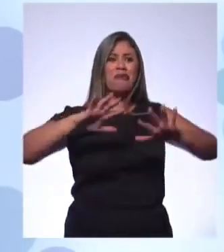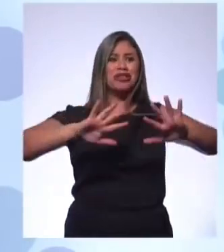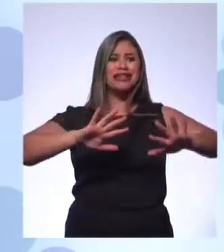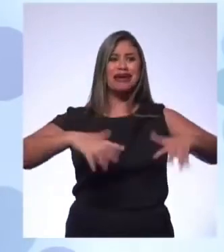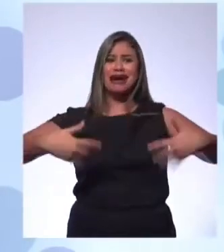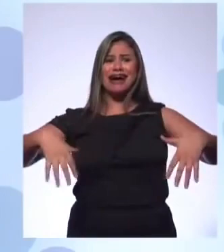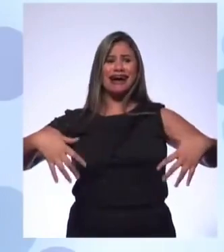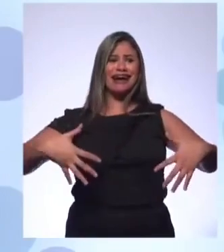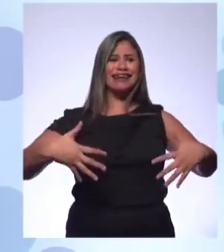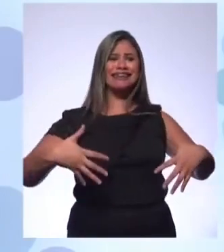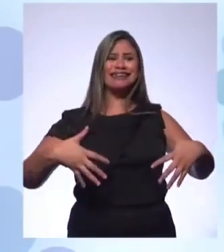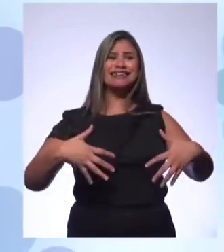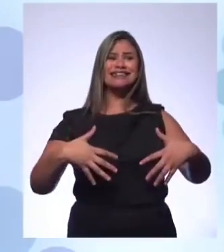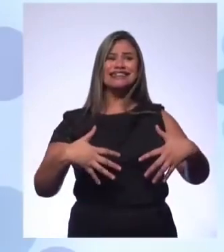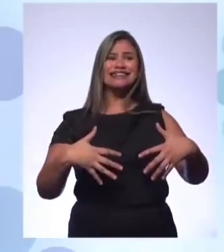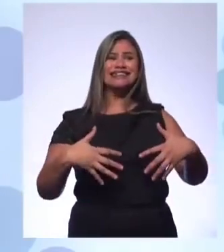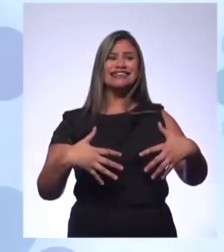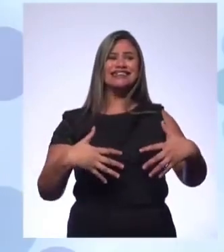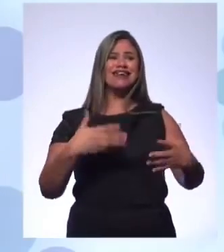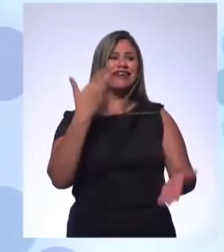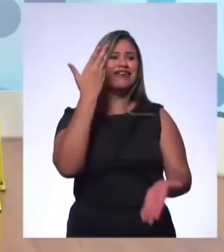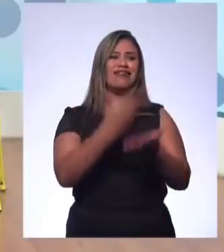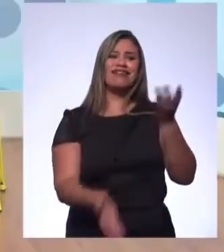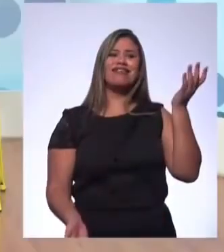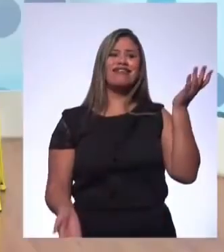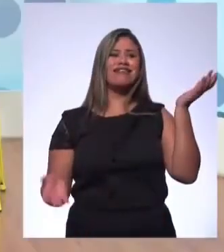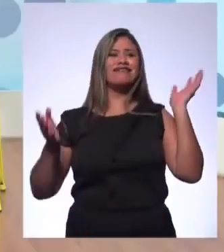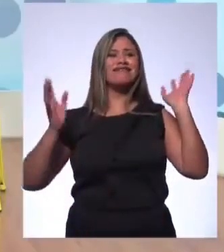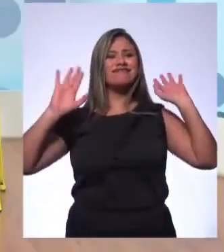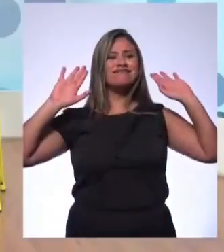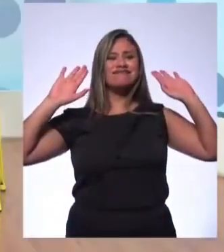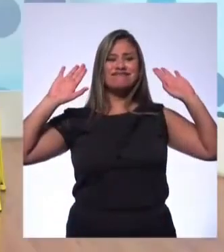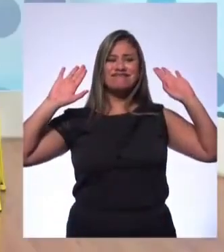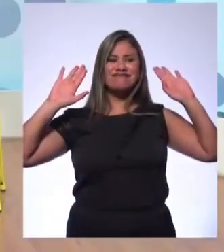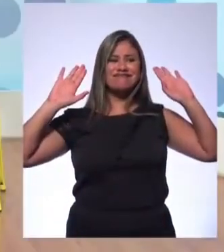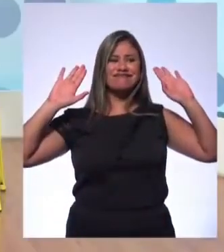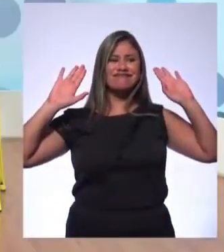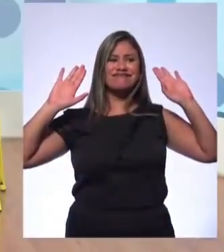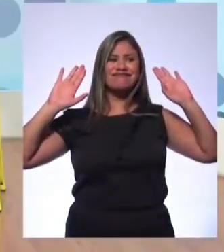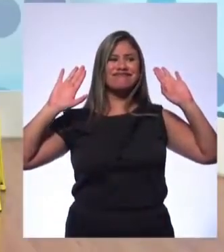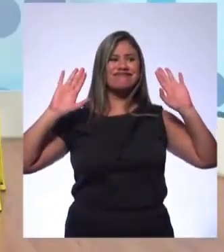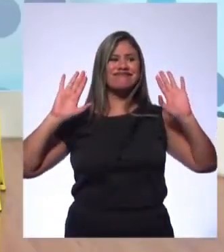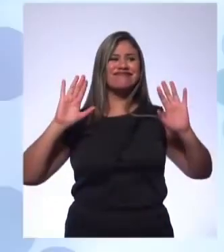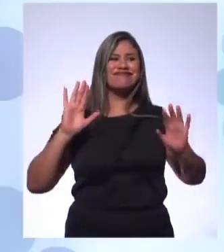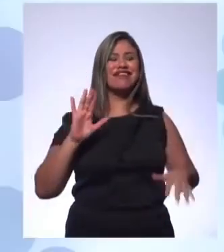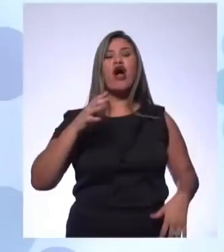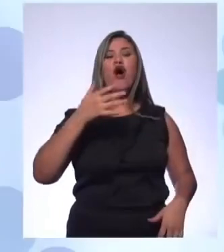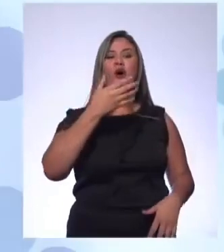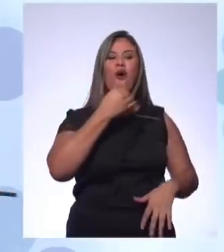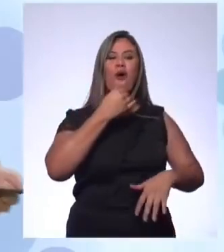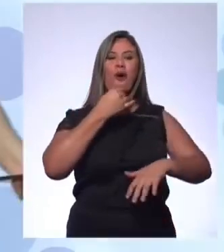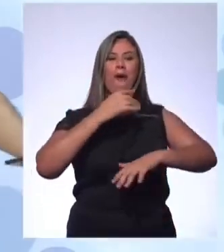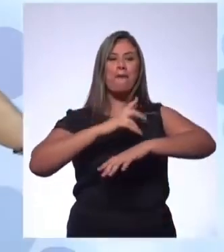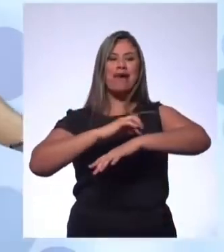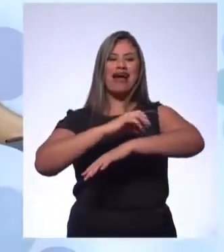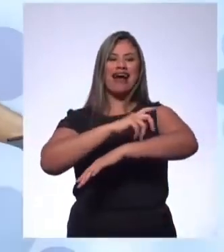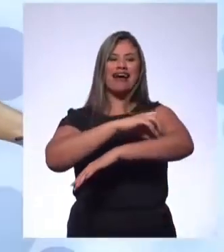gente. Ai, eu vou ganhar Aí, uma. perdi o ponto. Não é o Giba aquele perfeito. Ai, o Quê? Homem-Aranha.